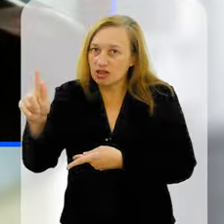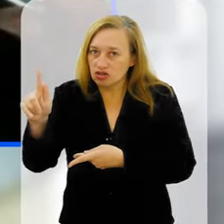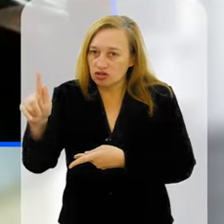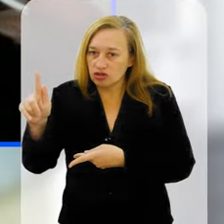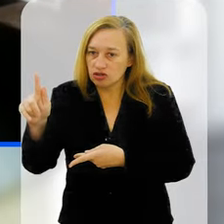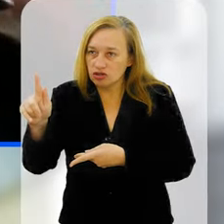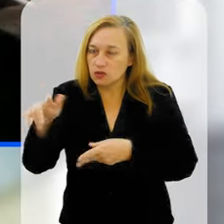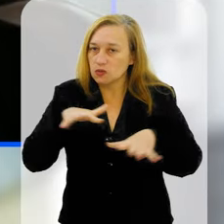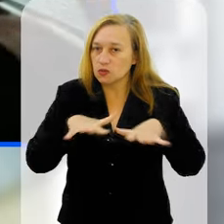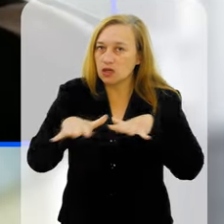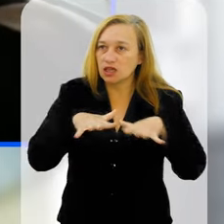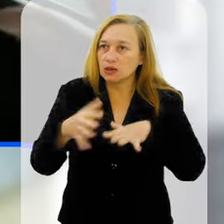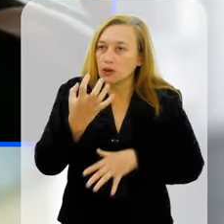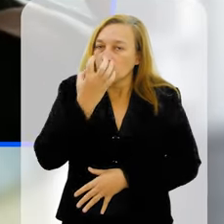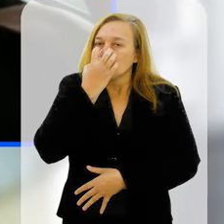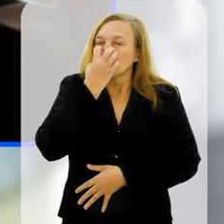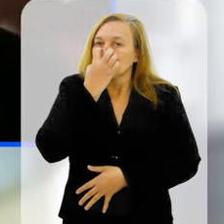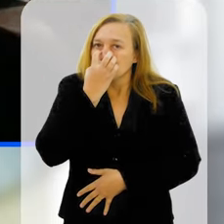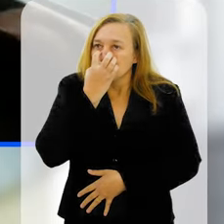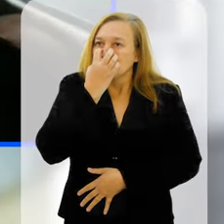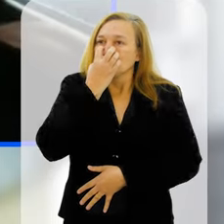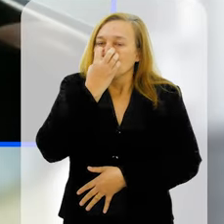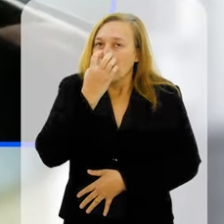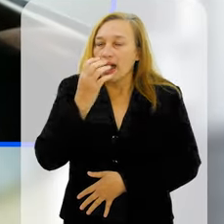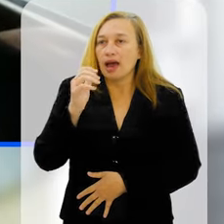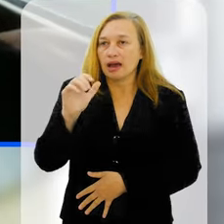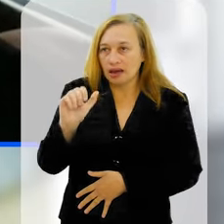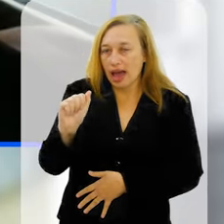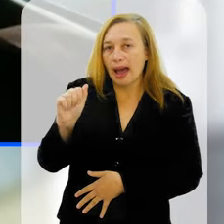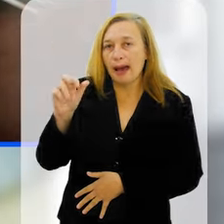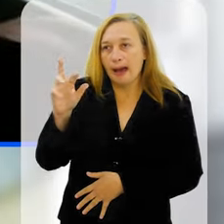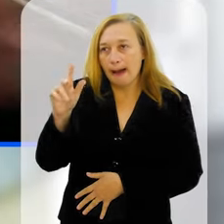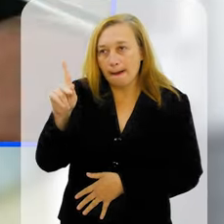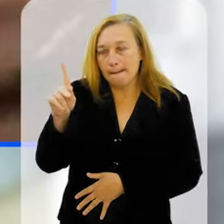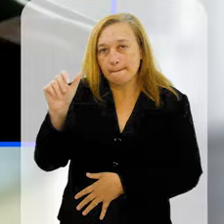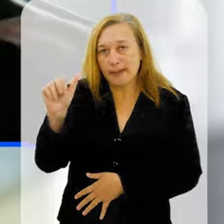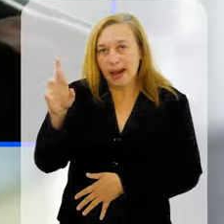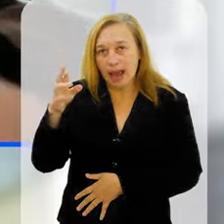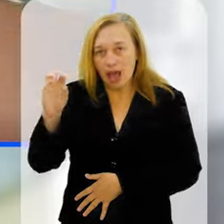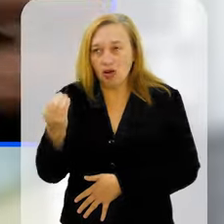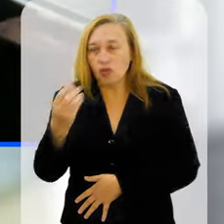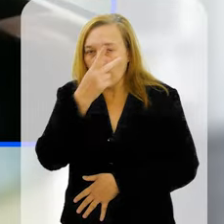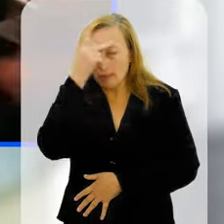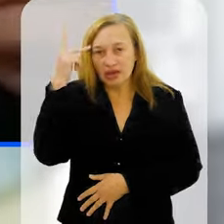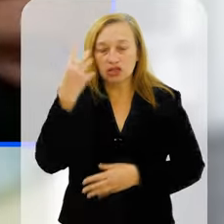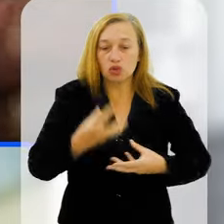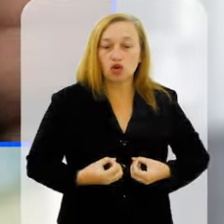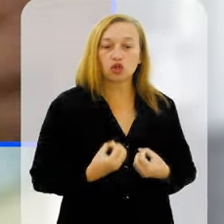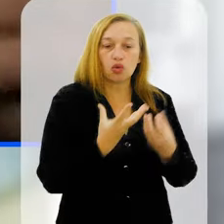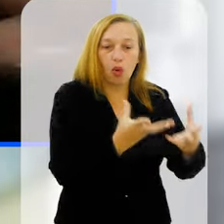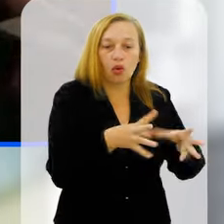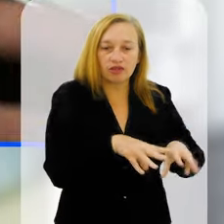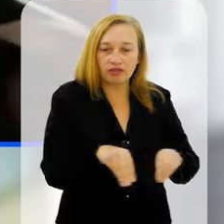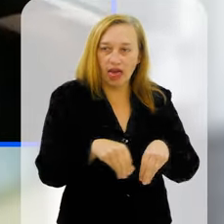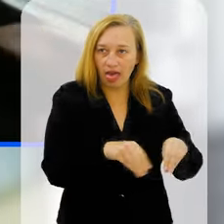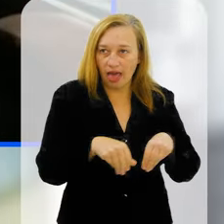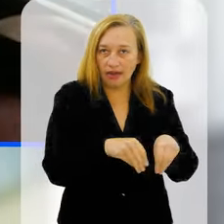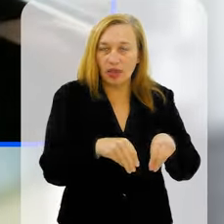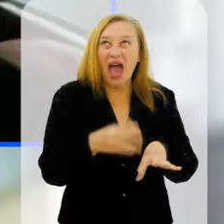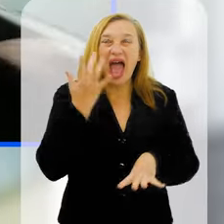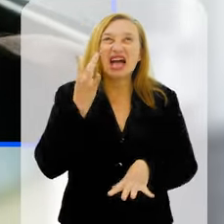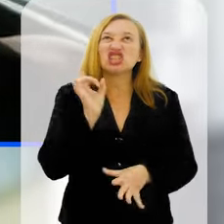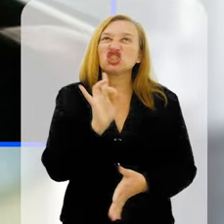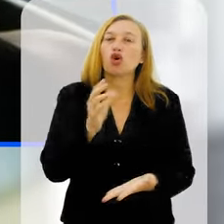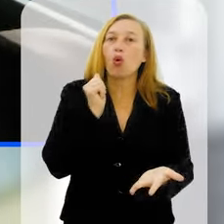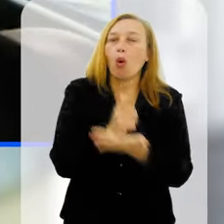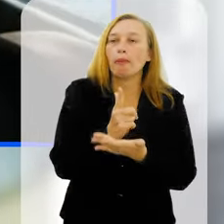tá respirando por aparelhos. Ganhou um terreno agora, um voluntário, um doador deu o terreno, mas as pessoas acham que é